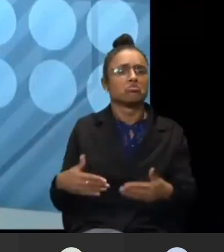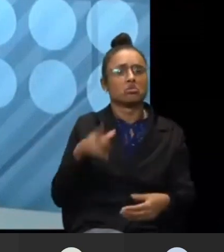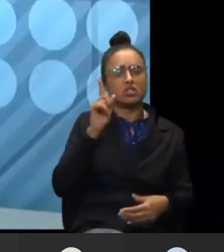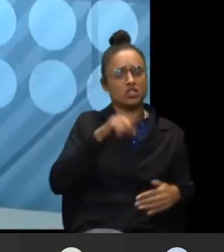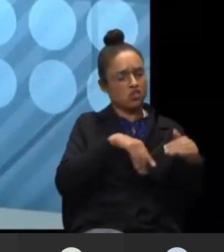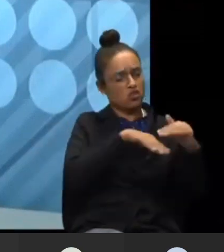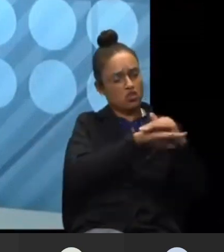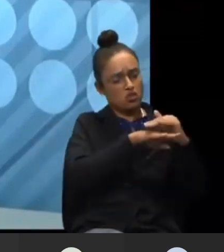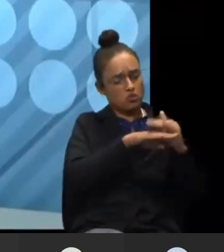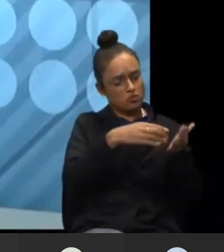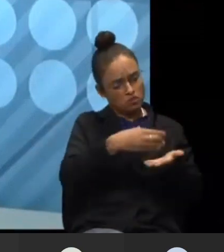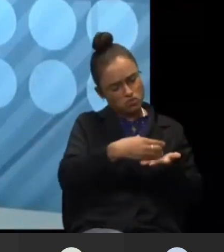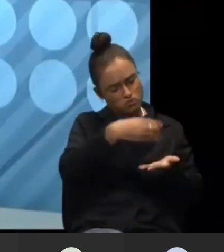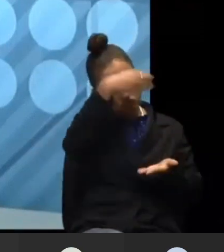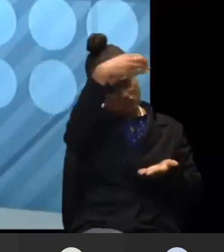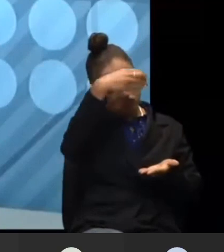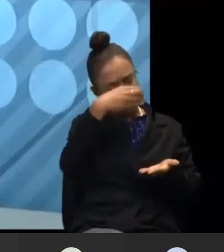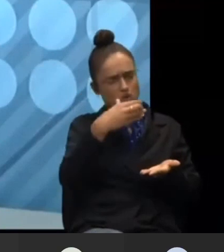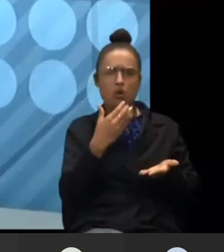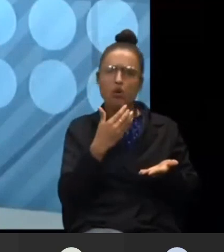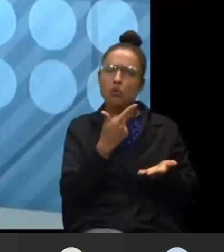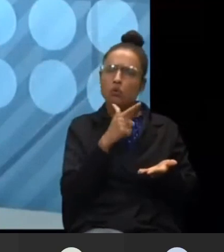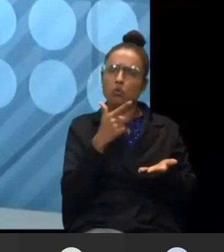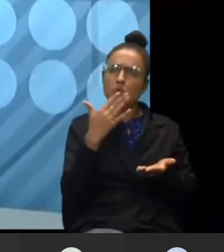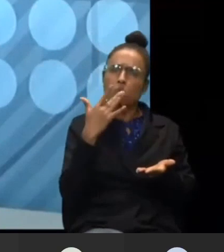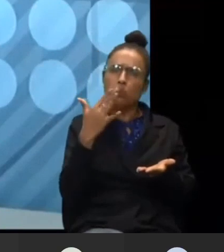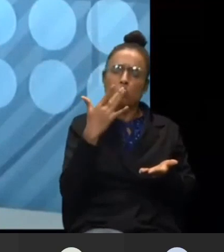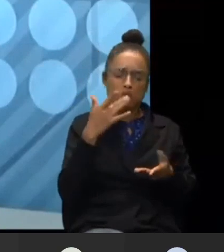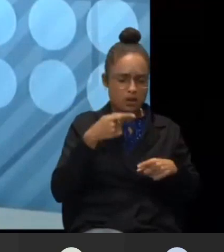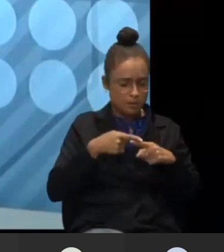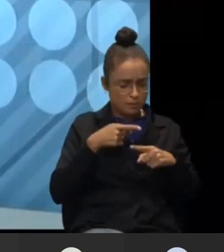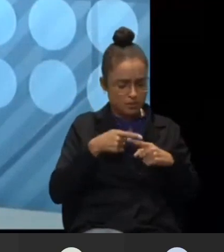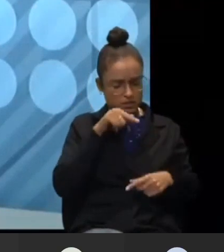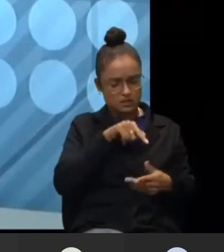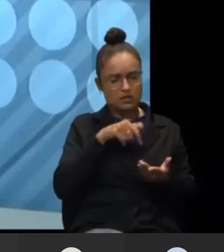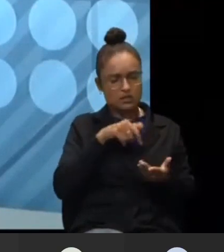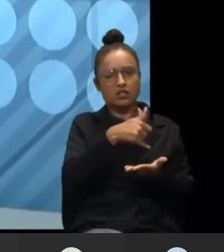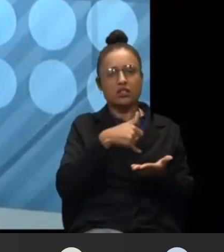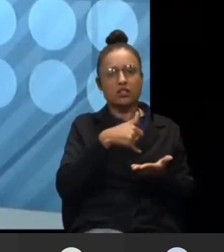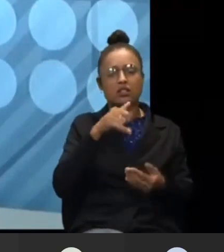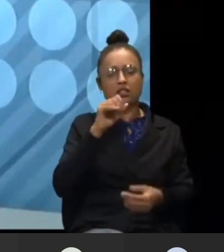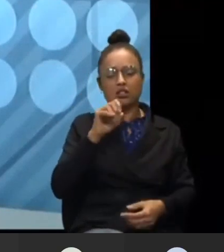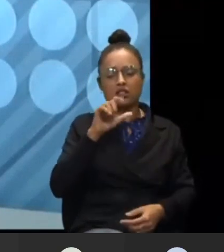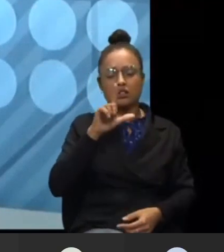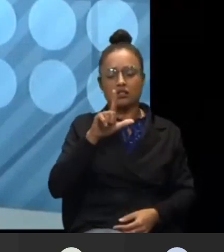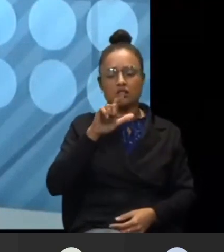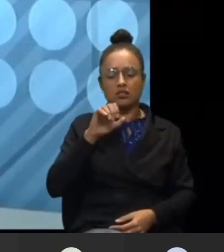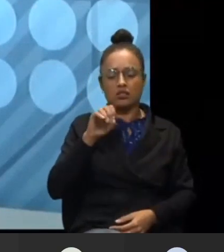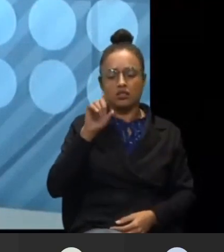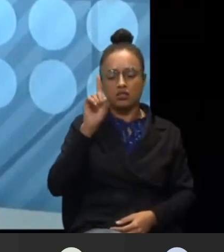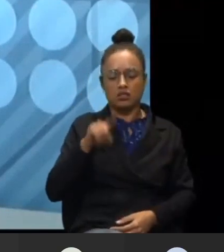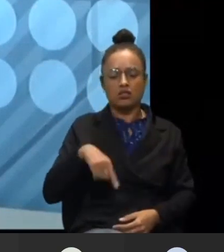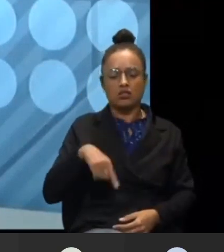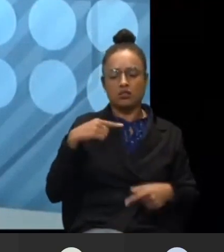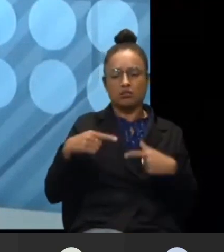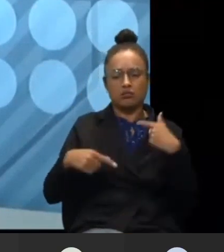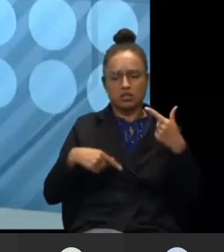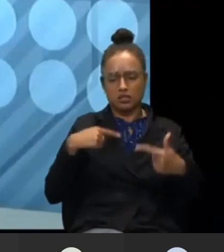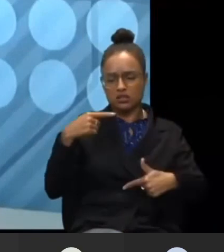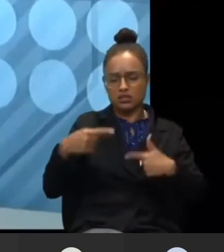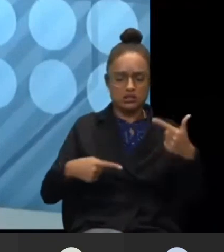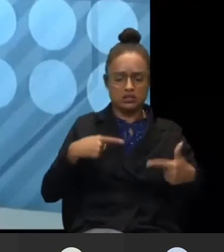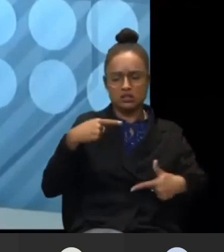armazenados em frasco transparente. Mas é que esses óleos, eles têm vamos dizer assim, um giro rápido, ou seja, esses